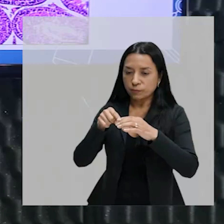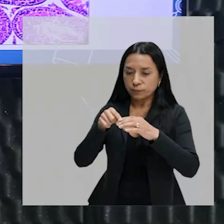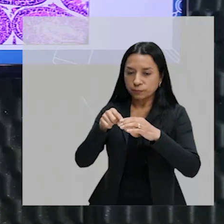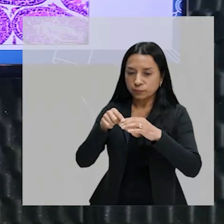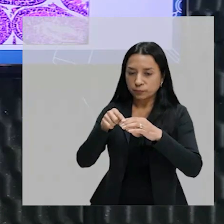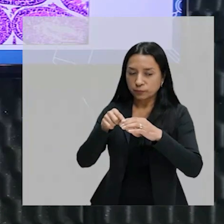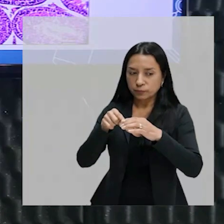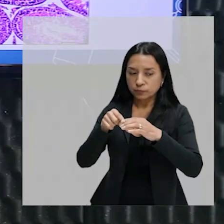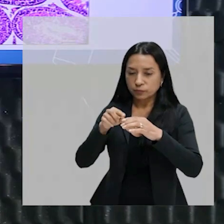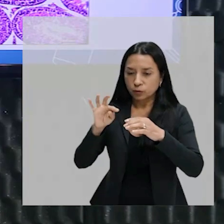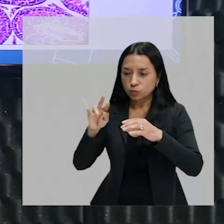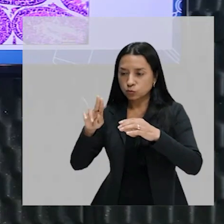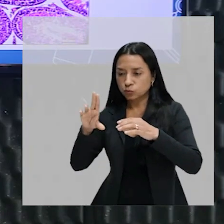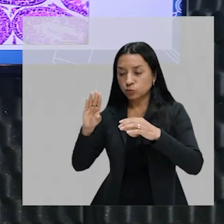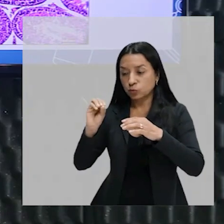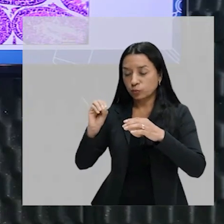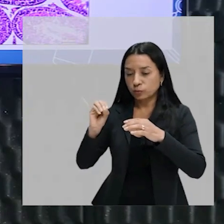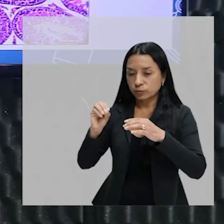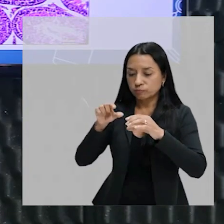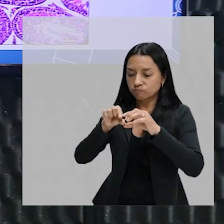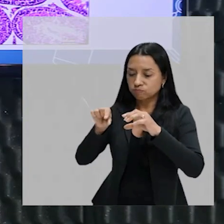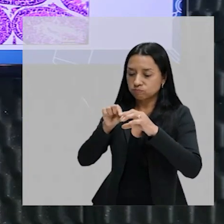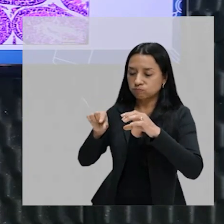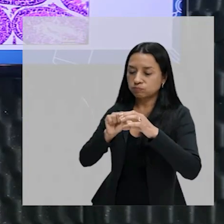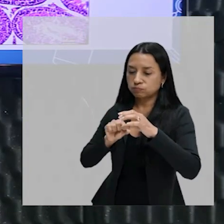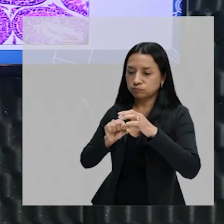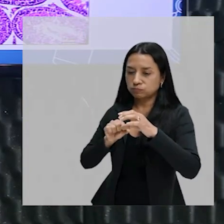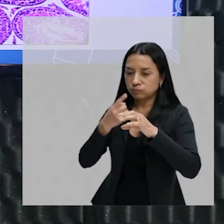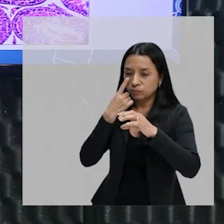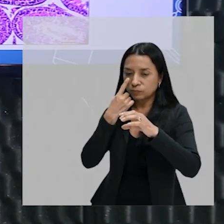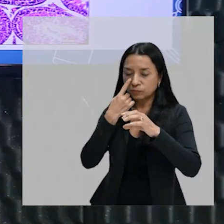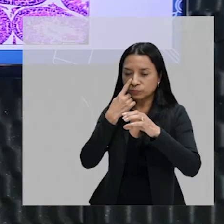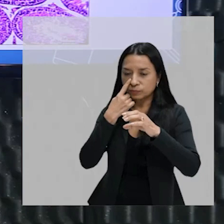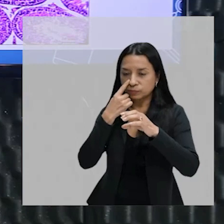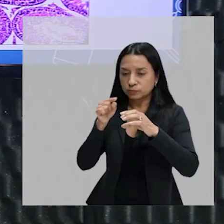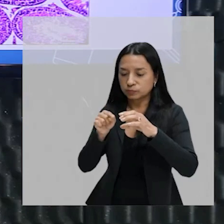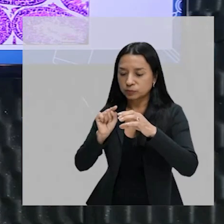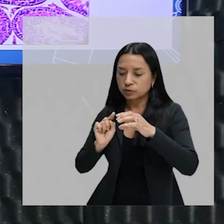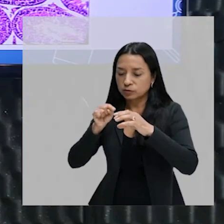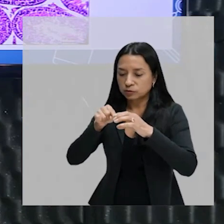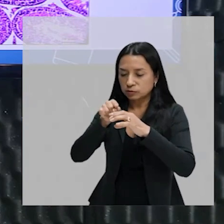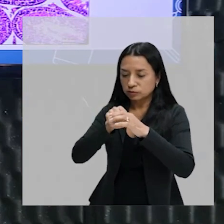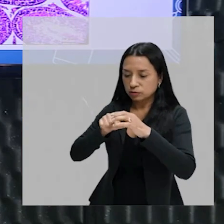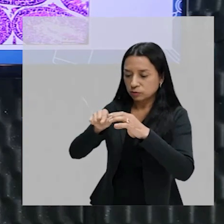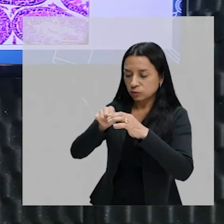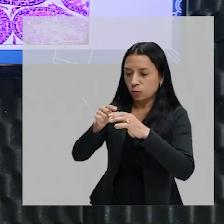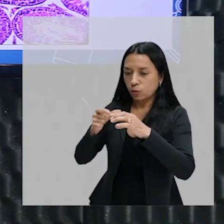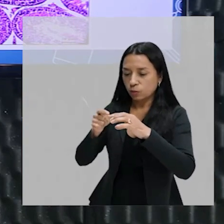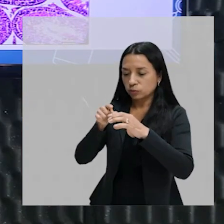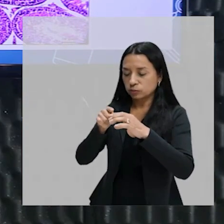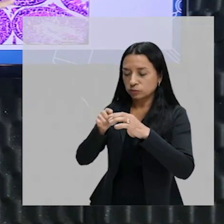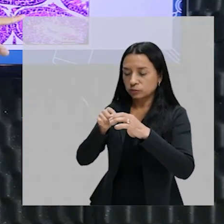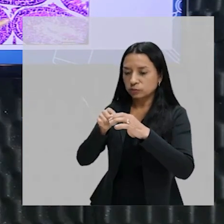ó Isso aqui é um tubinho daquele a parede do tubo vocês percebam que na parte interna é onde você vai